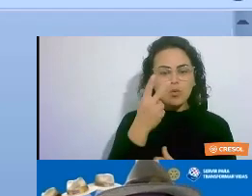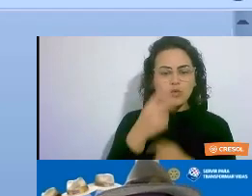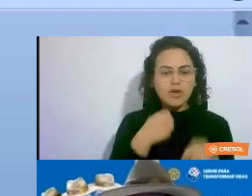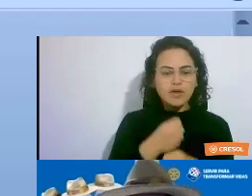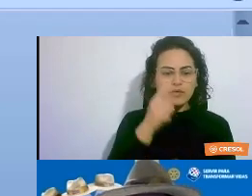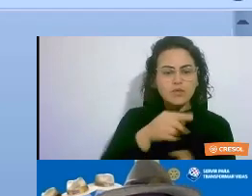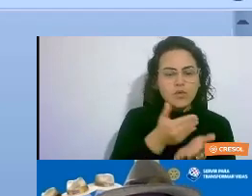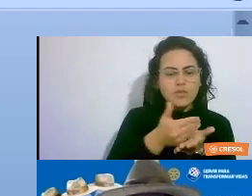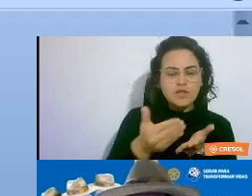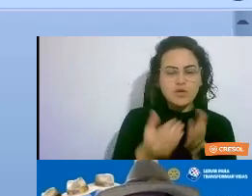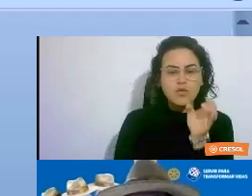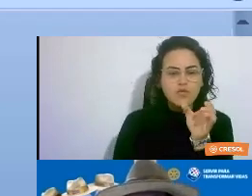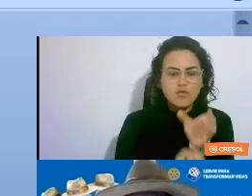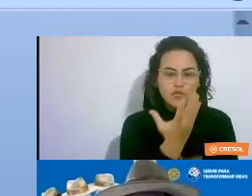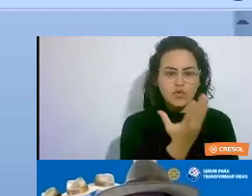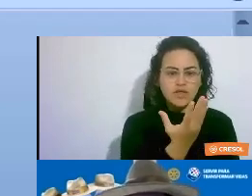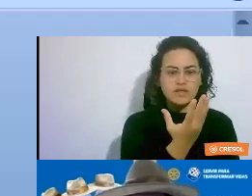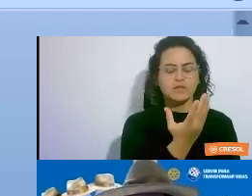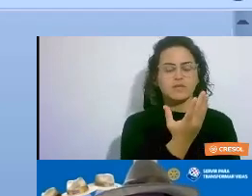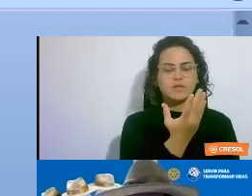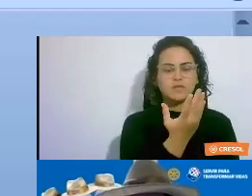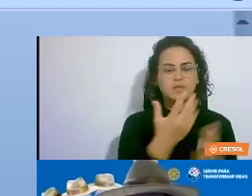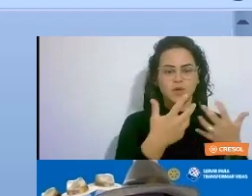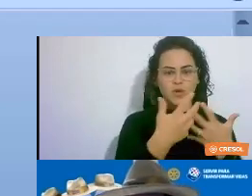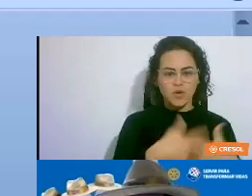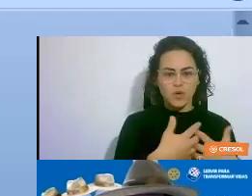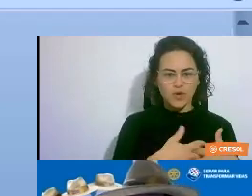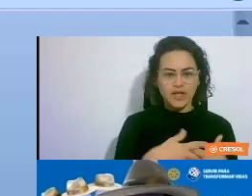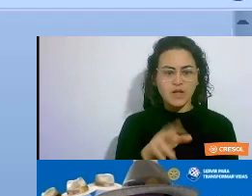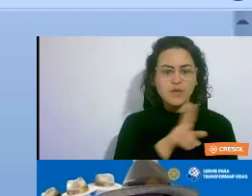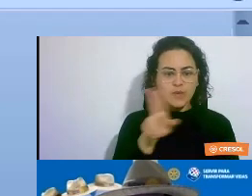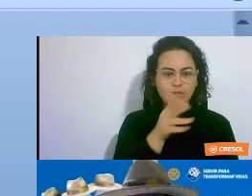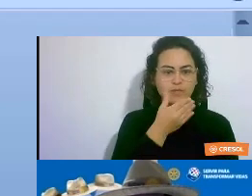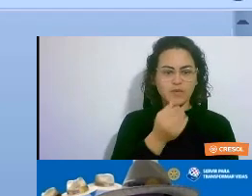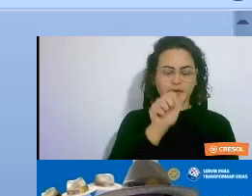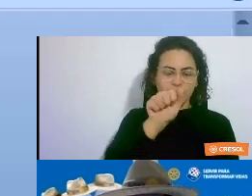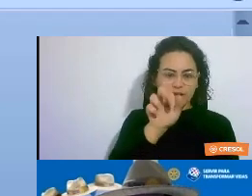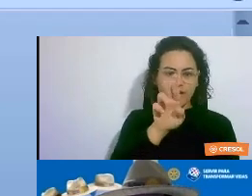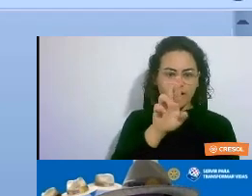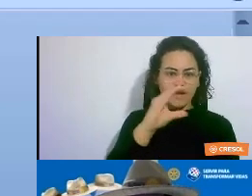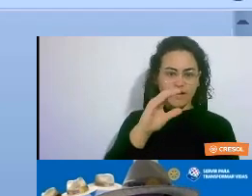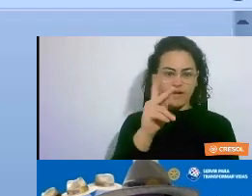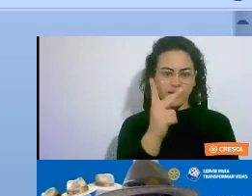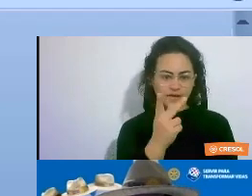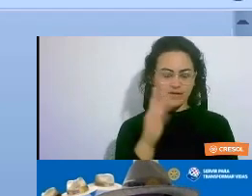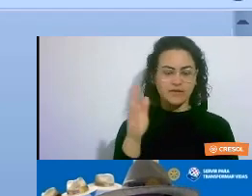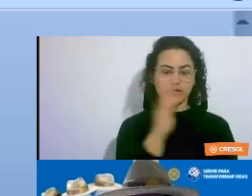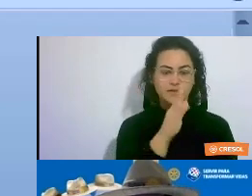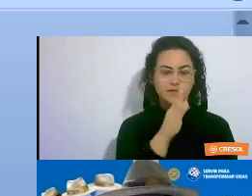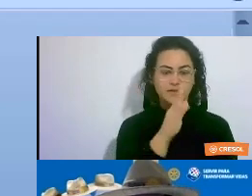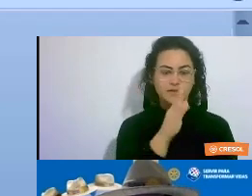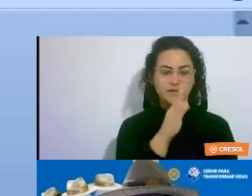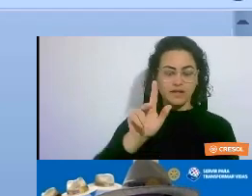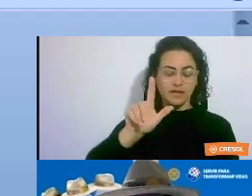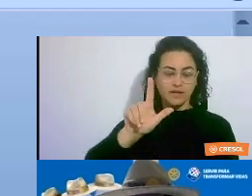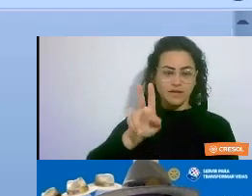né, que é o R. Clamp, que em 1917, né, com $26.50, iniciou